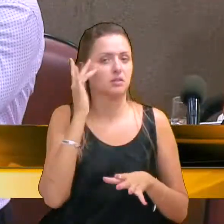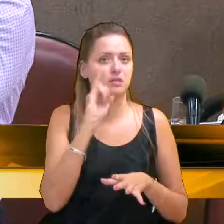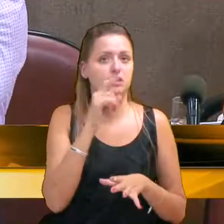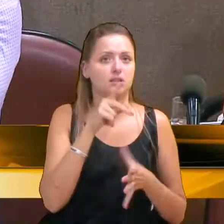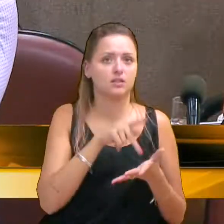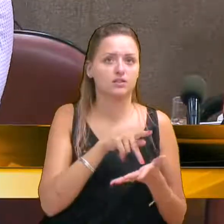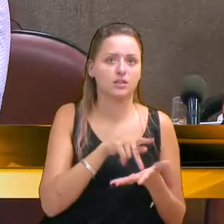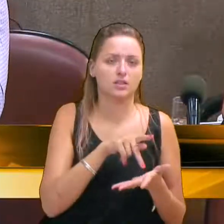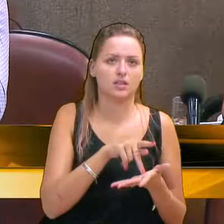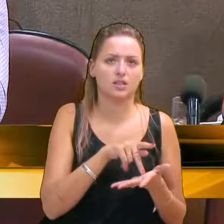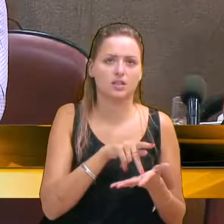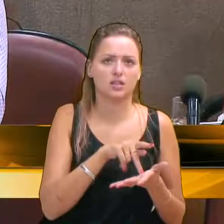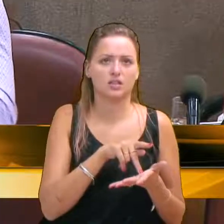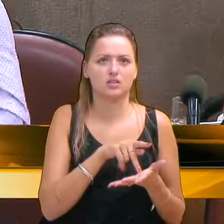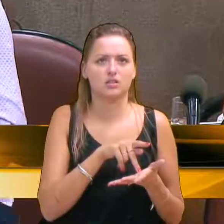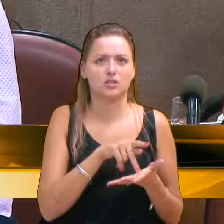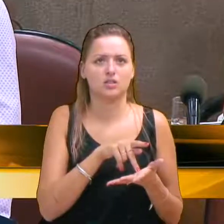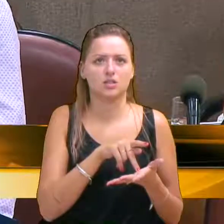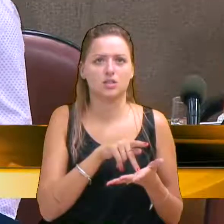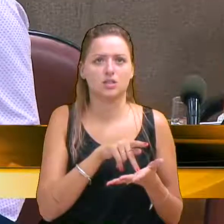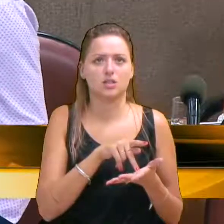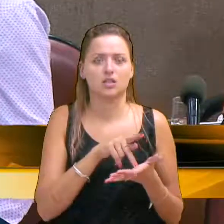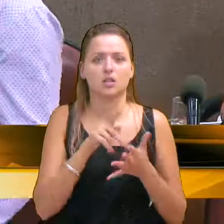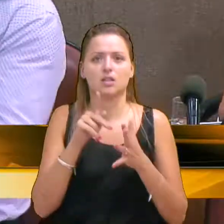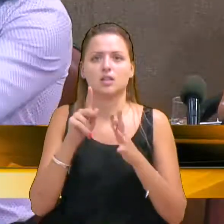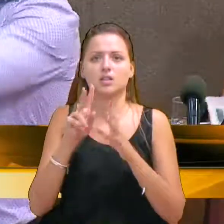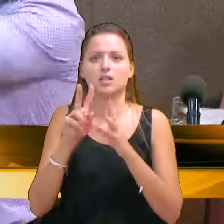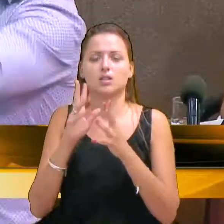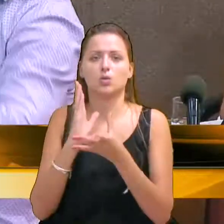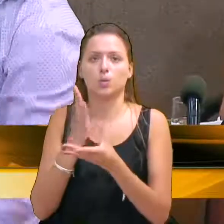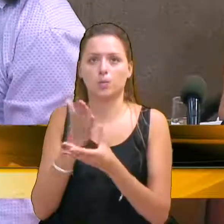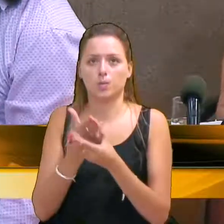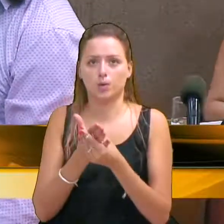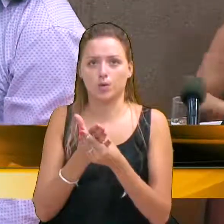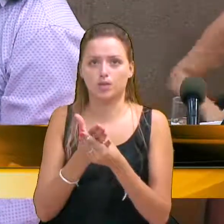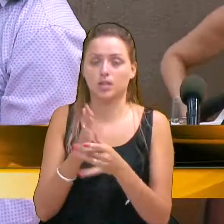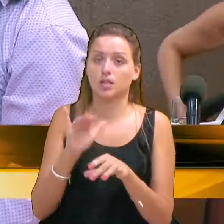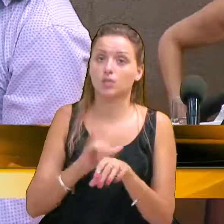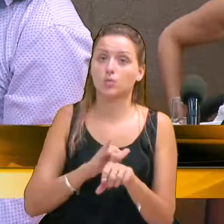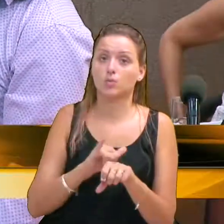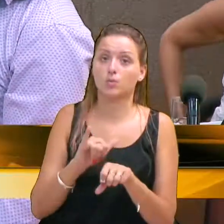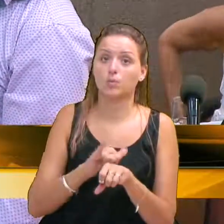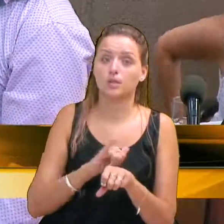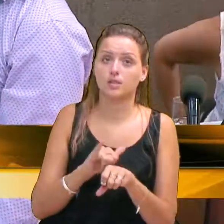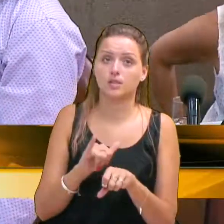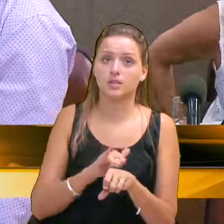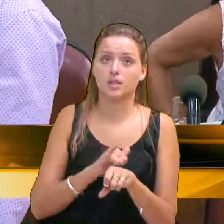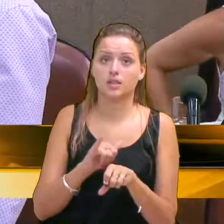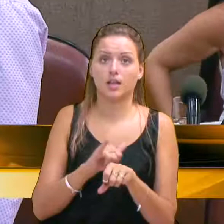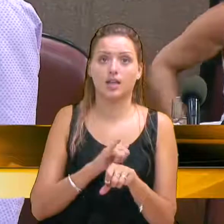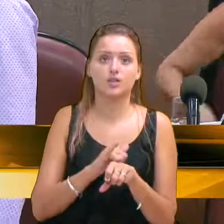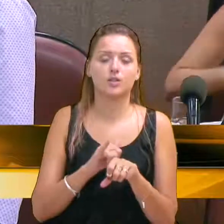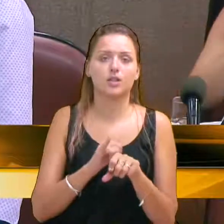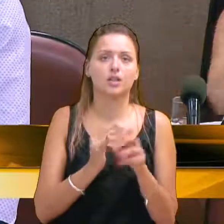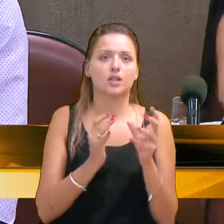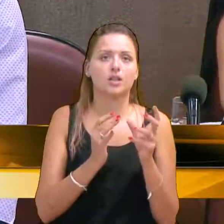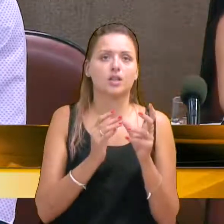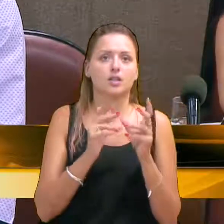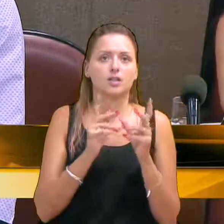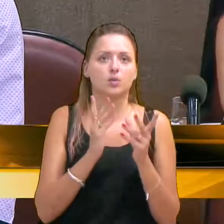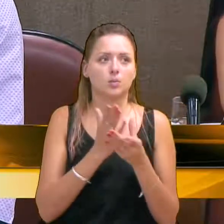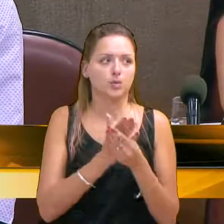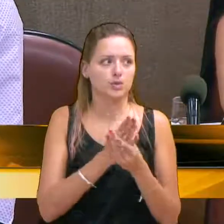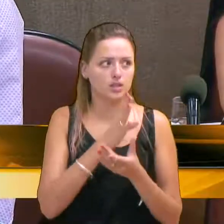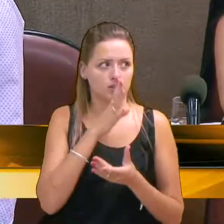não, que na audiência lá, uma estratégia da acusação, né?